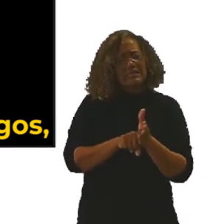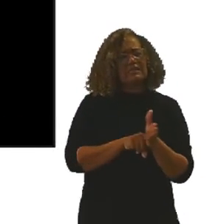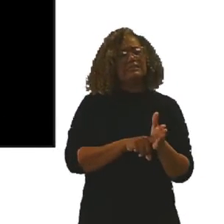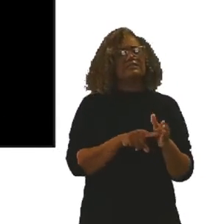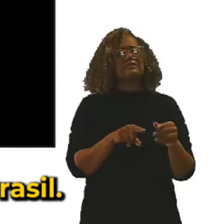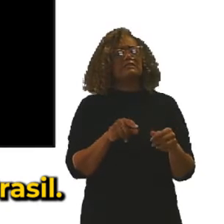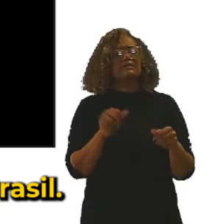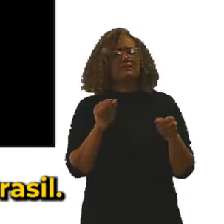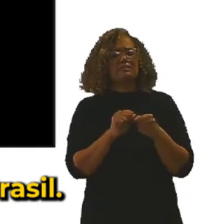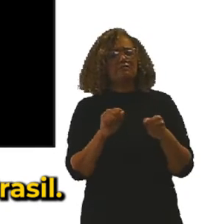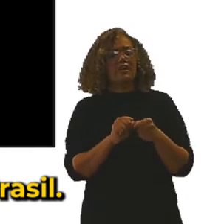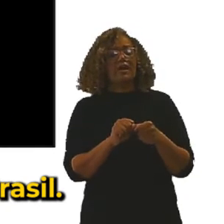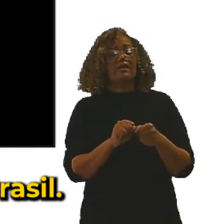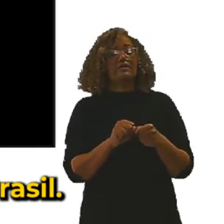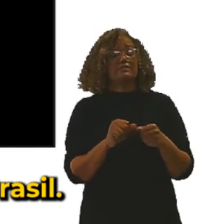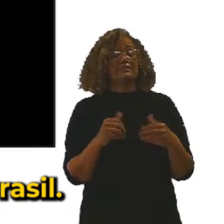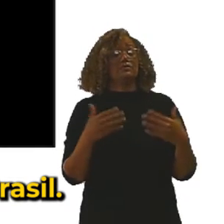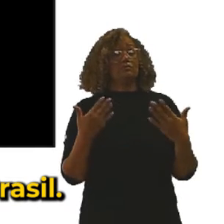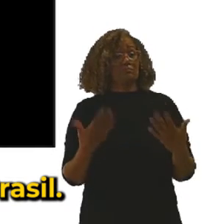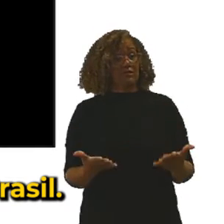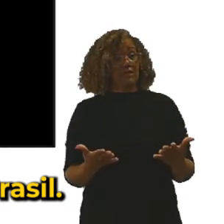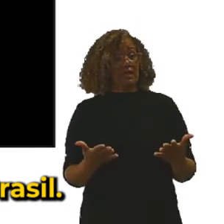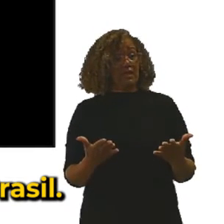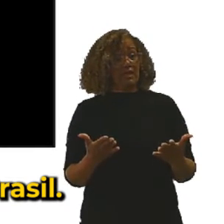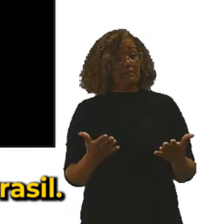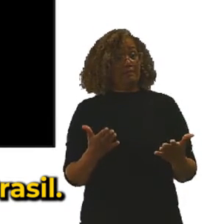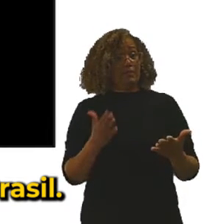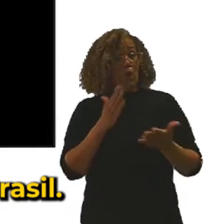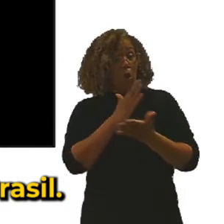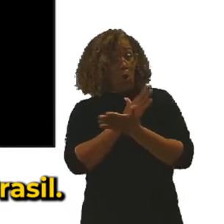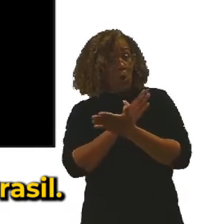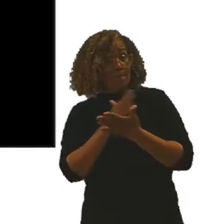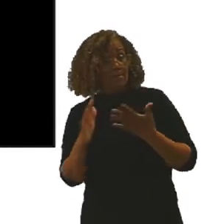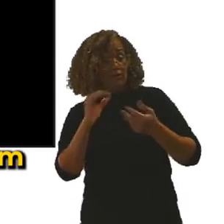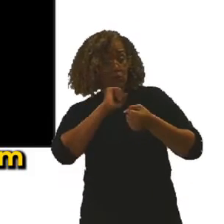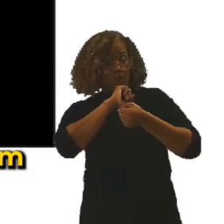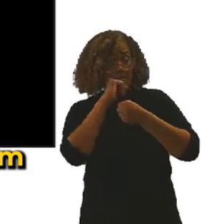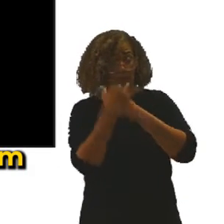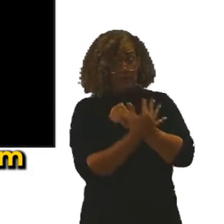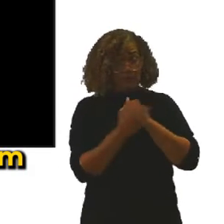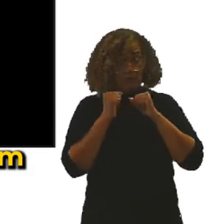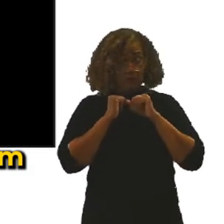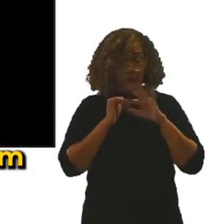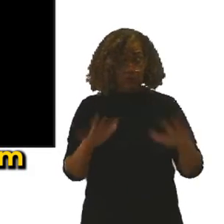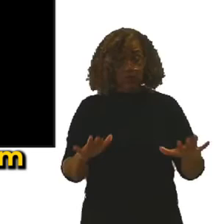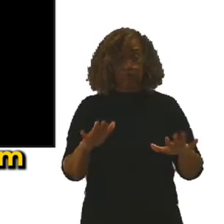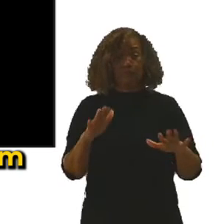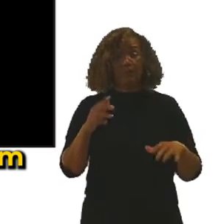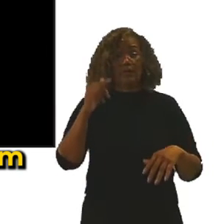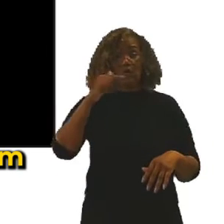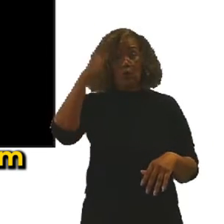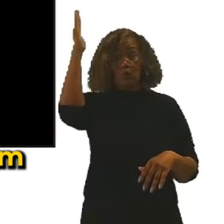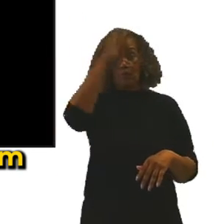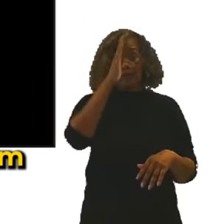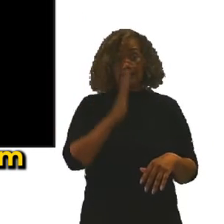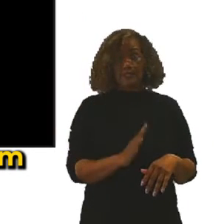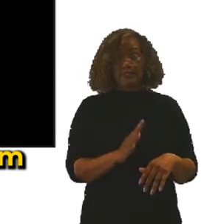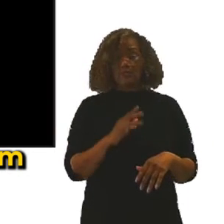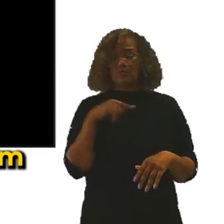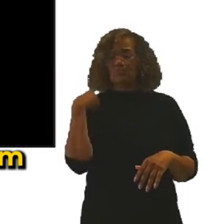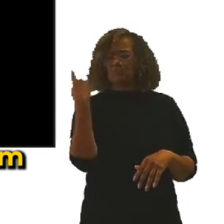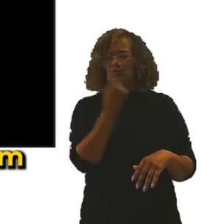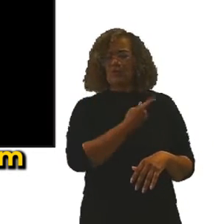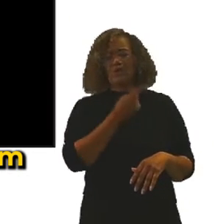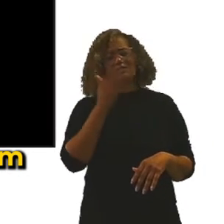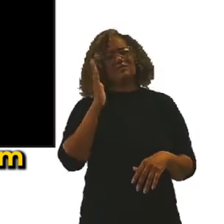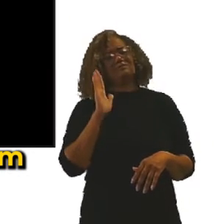que dizem: desde quando a pandemia chegou no Brasil, nós já estávamos em um cenário de